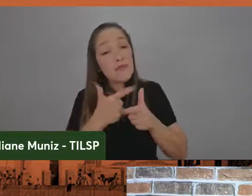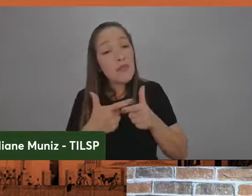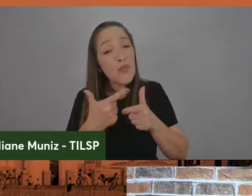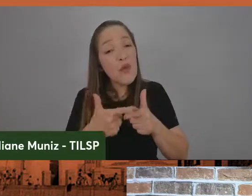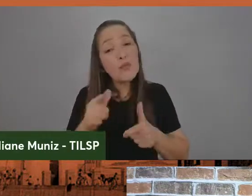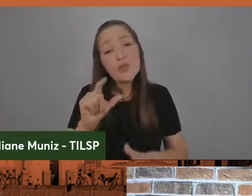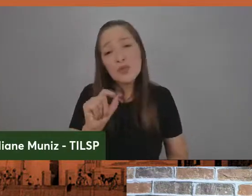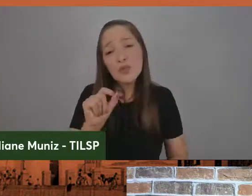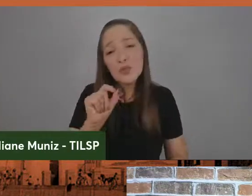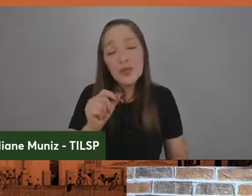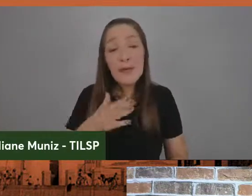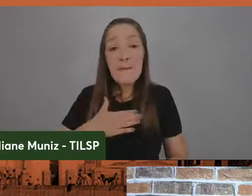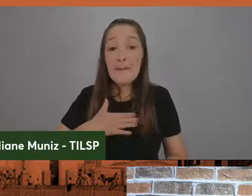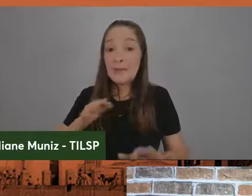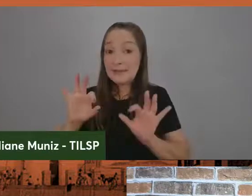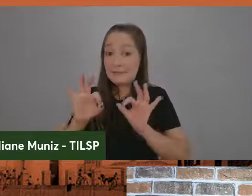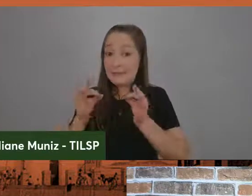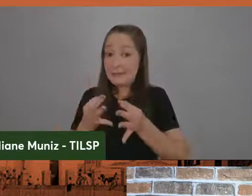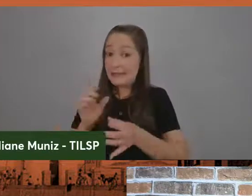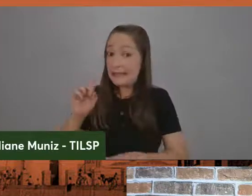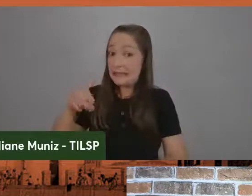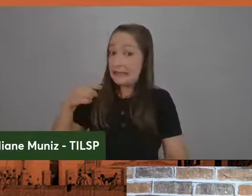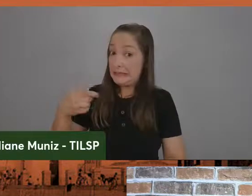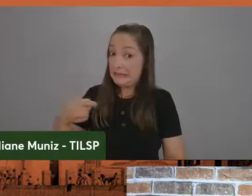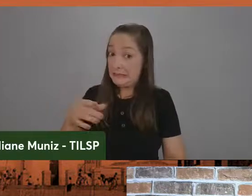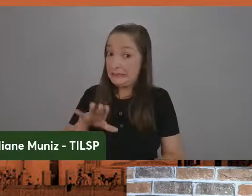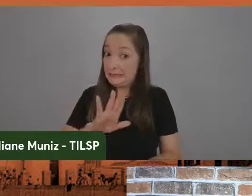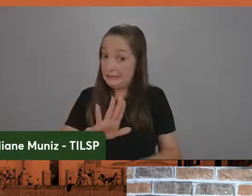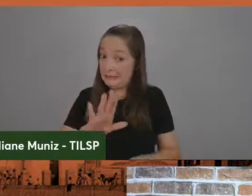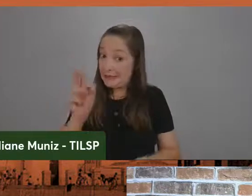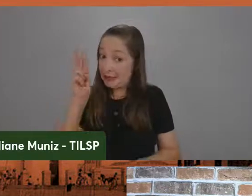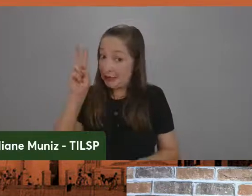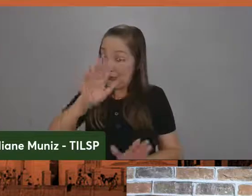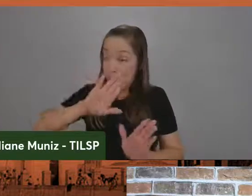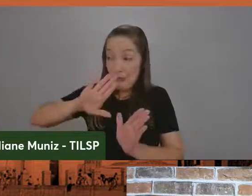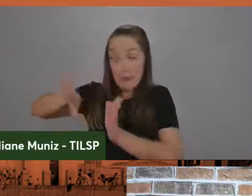uma parte da minha família depois, mas isso é outra história.